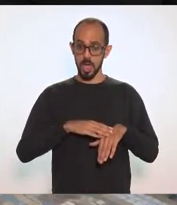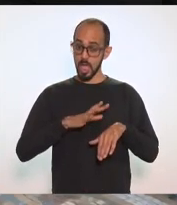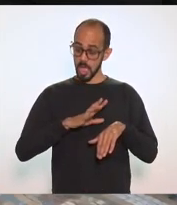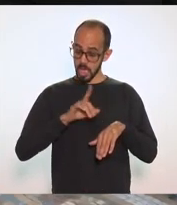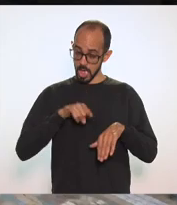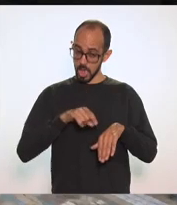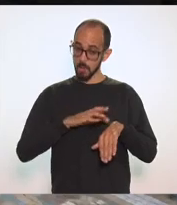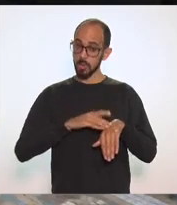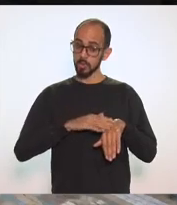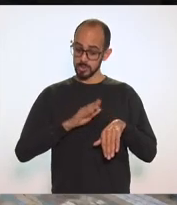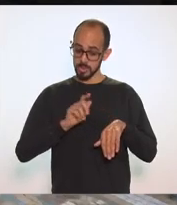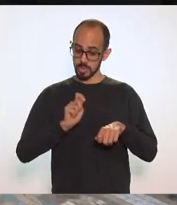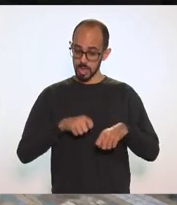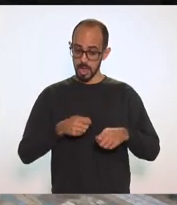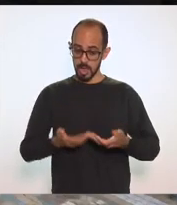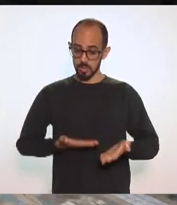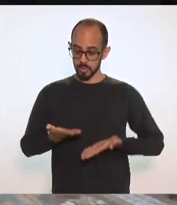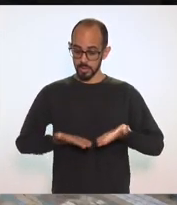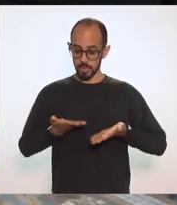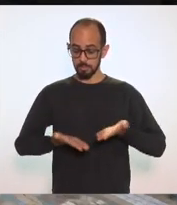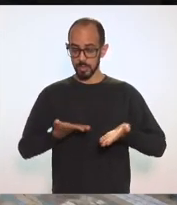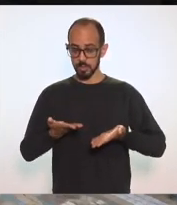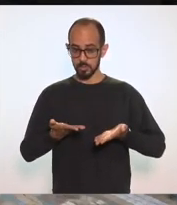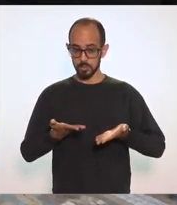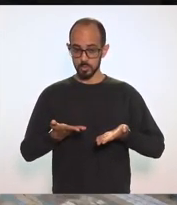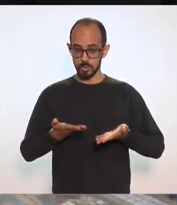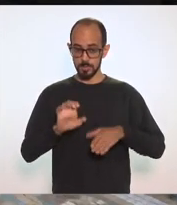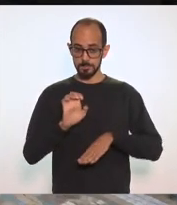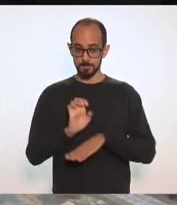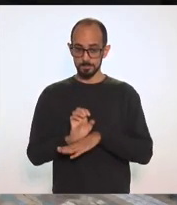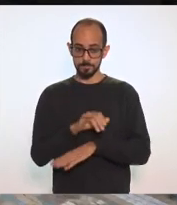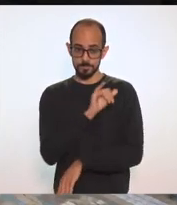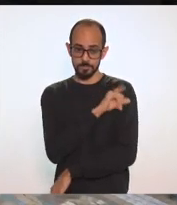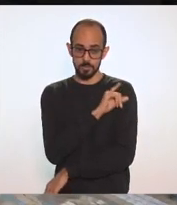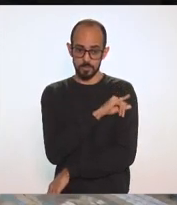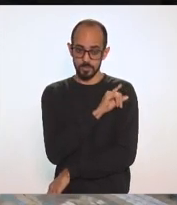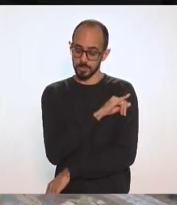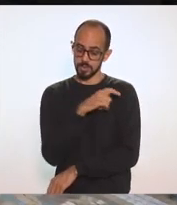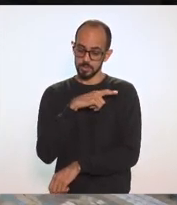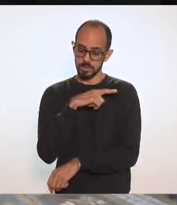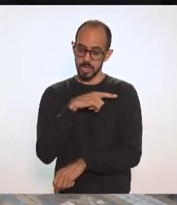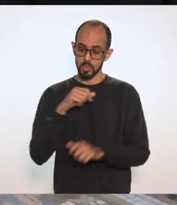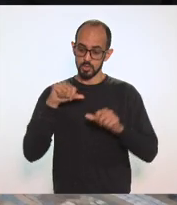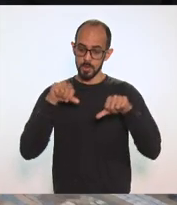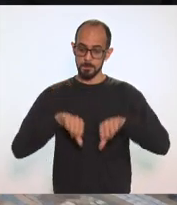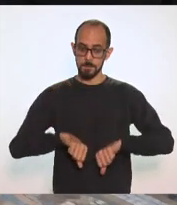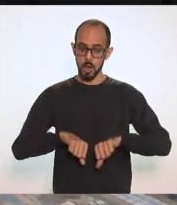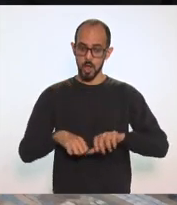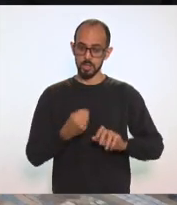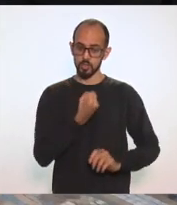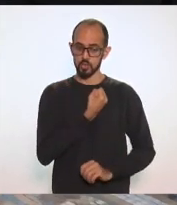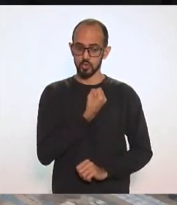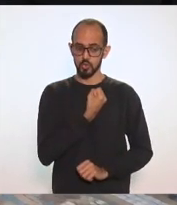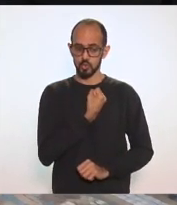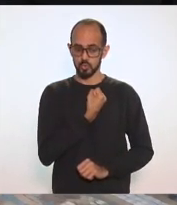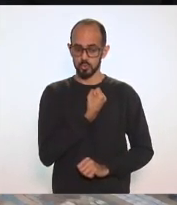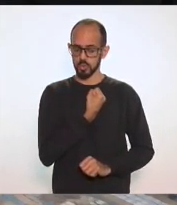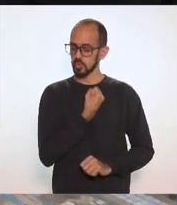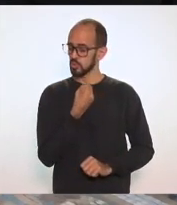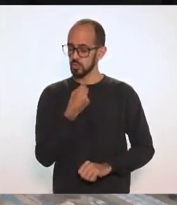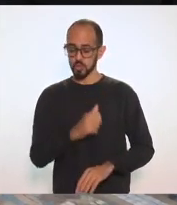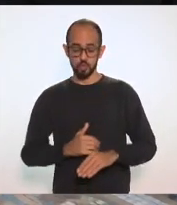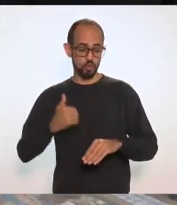doença tratável e que o Estado do Rio de Janeiro ostenta os piores indicadores, sobretudo se